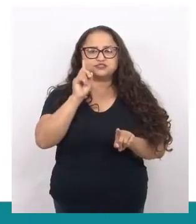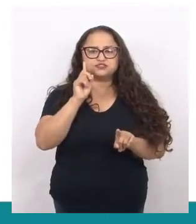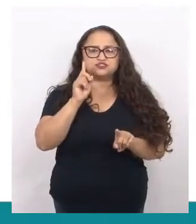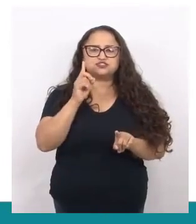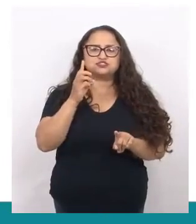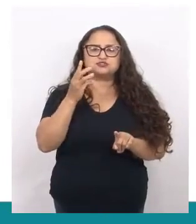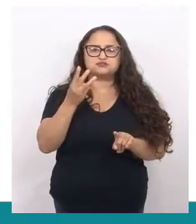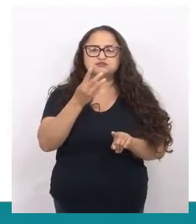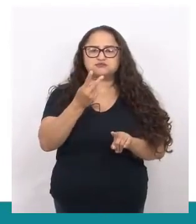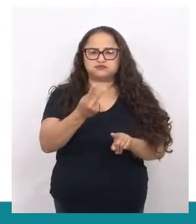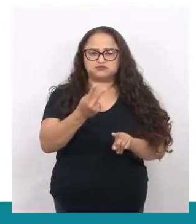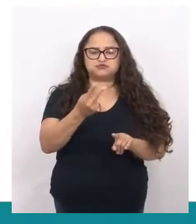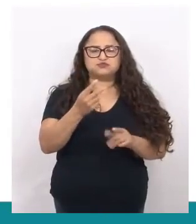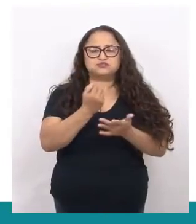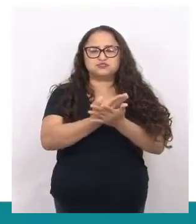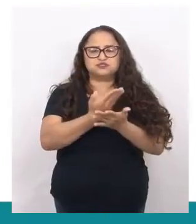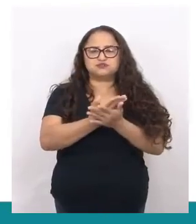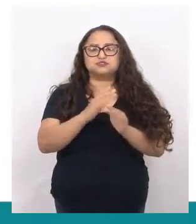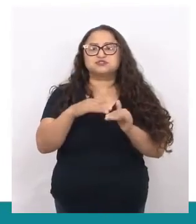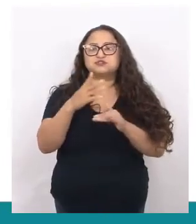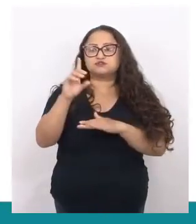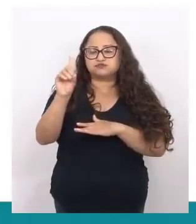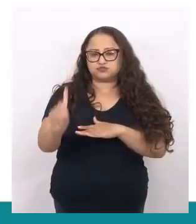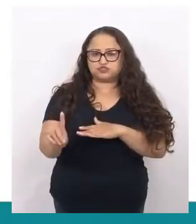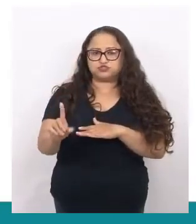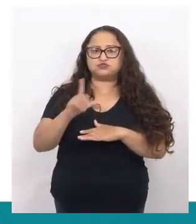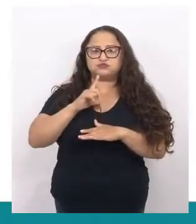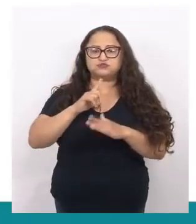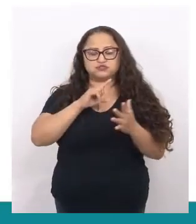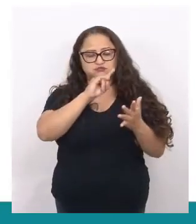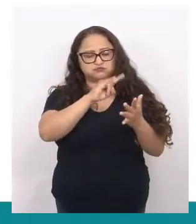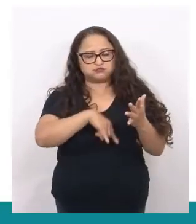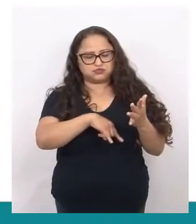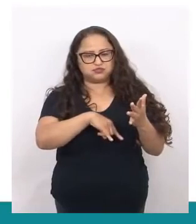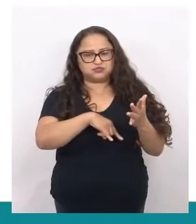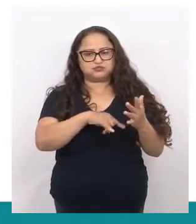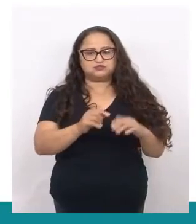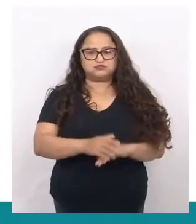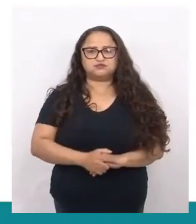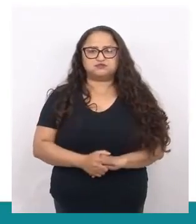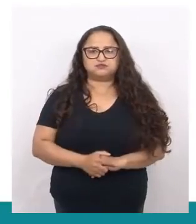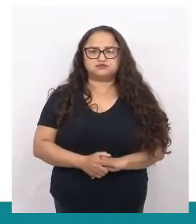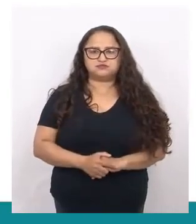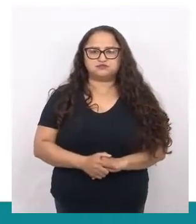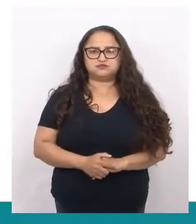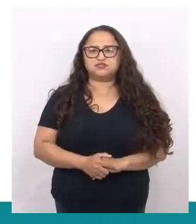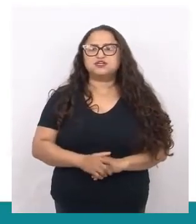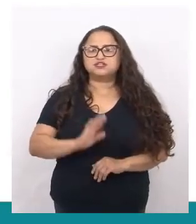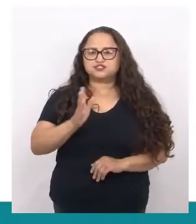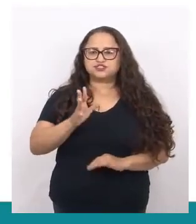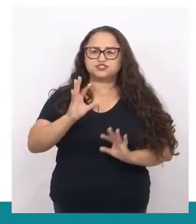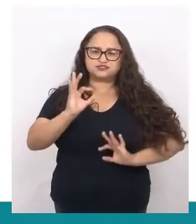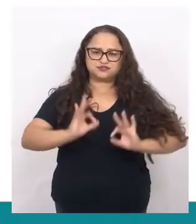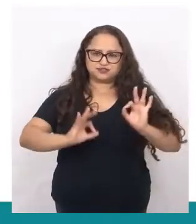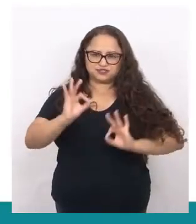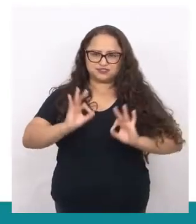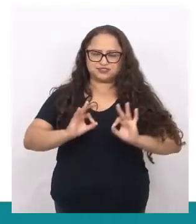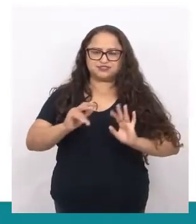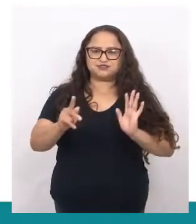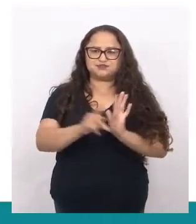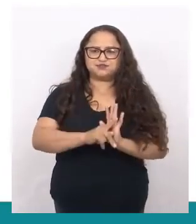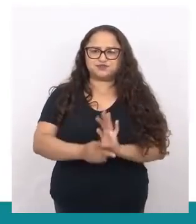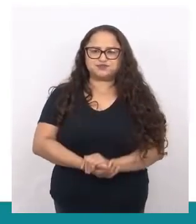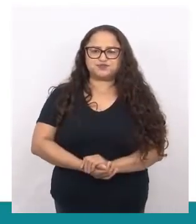esses ajustes, e aí o diretor vai ter esse relatório para apoiá-lo nesse ajuste em relação aos professores